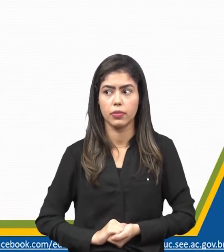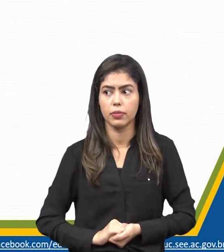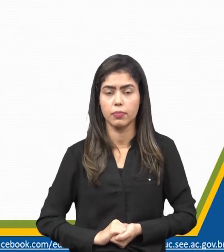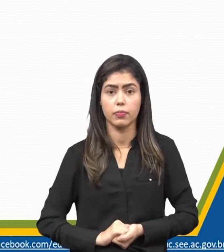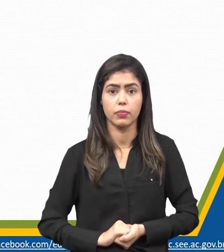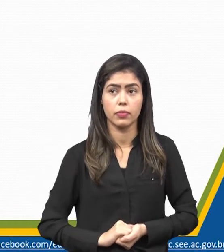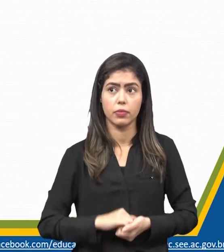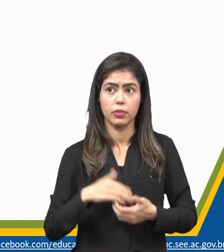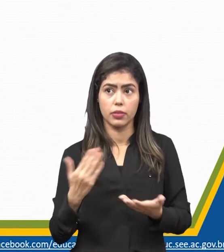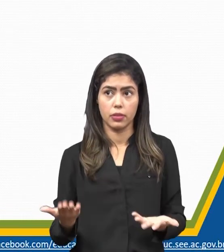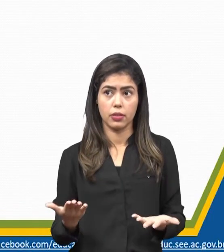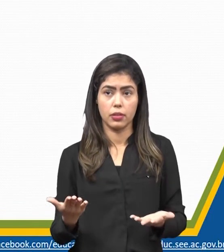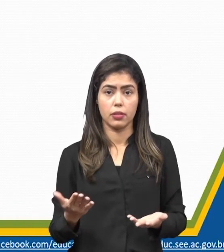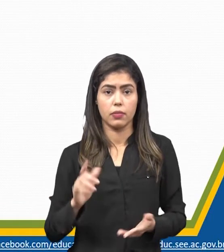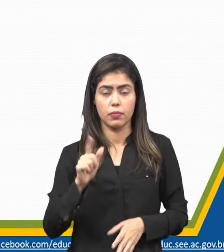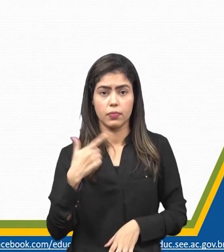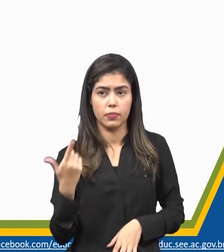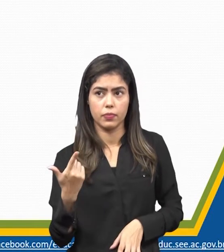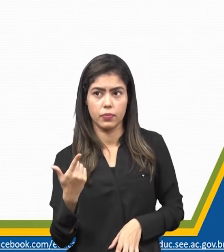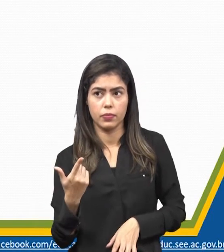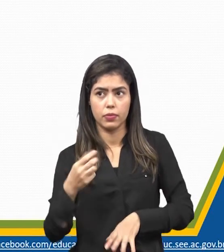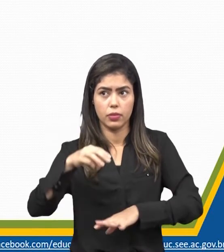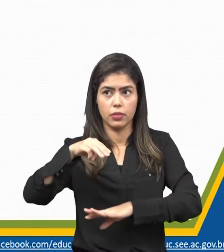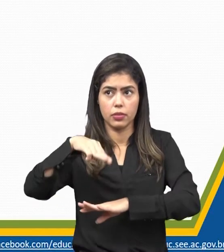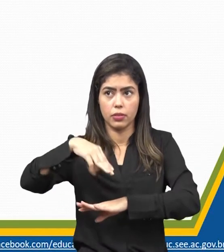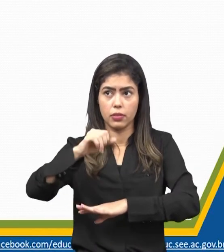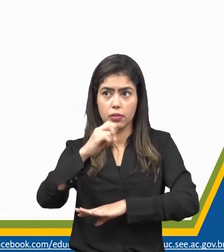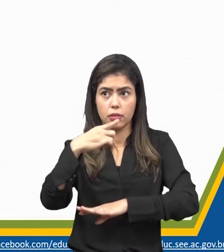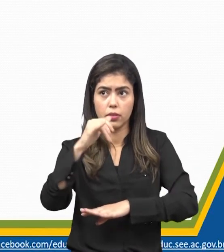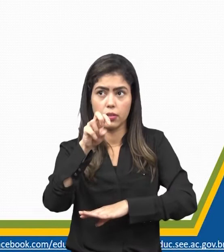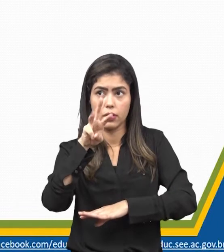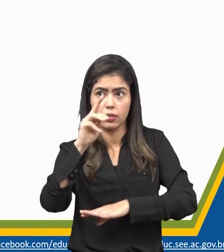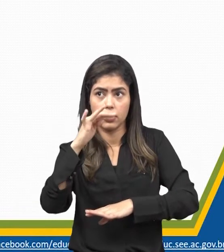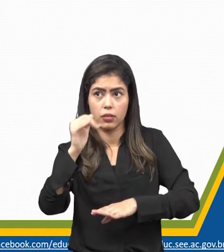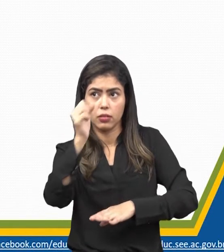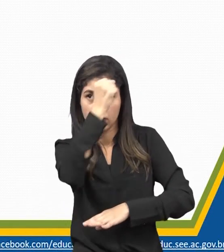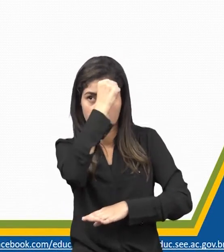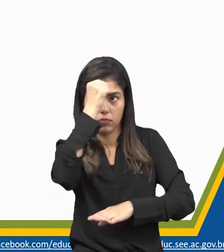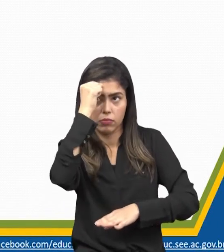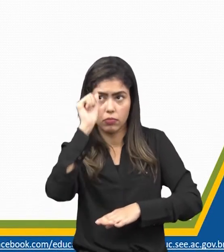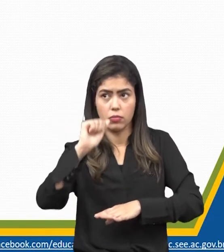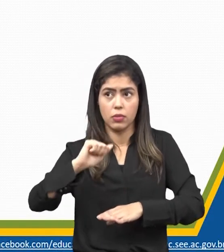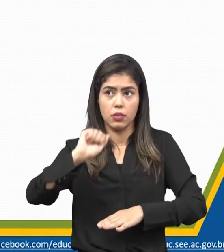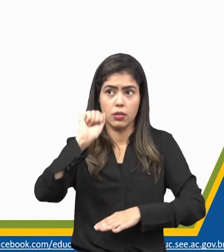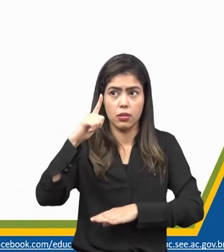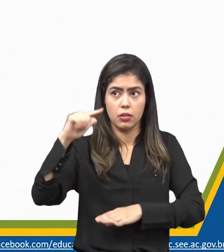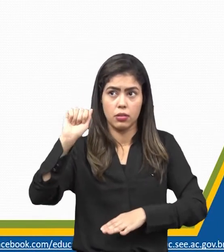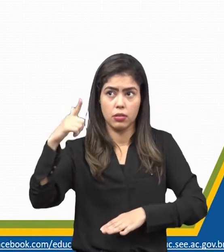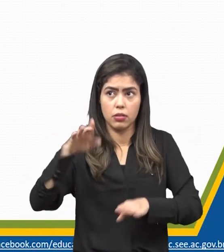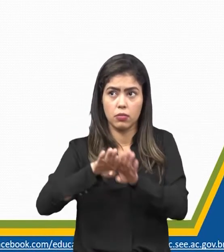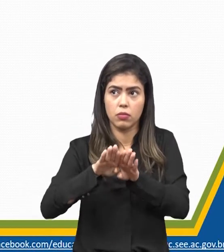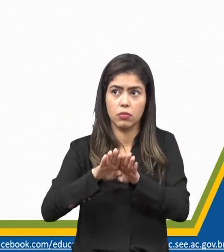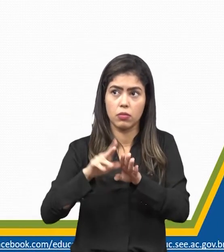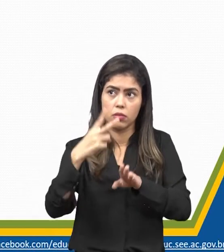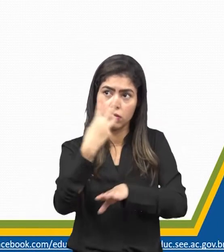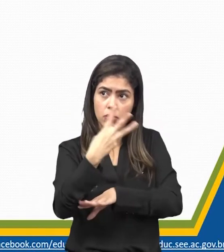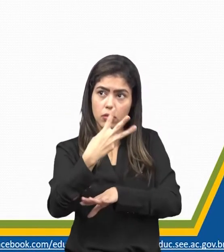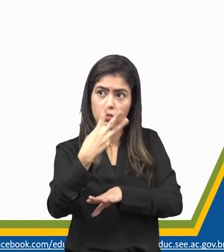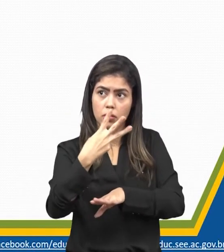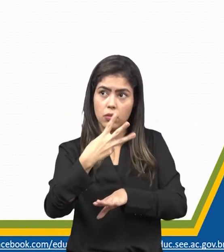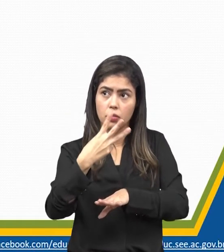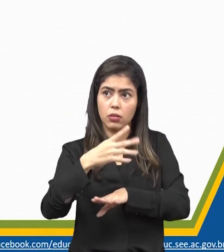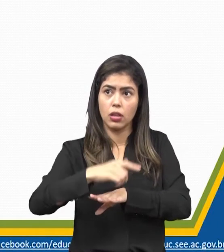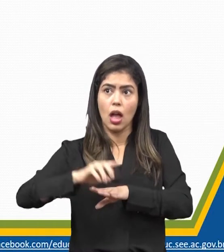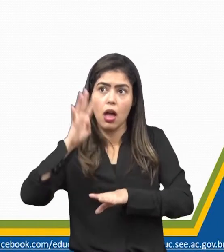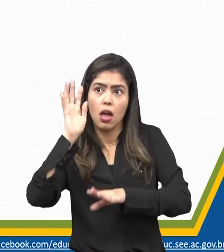questão, vamos lá. Max Weber, sociólogo alemão, conceituou 3 tipos ideais de dominação: